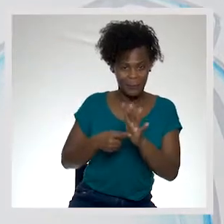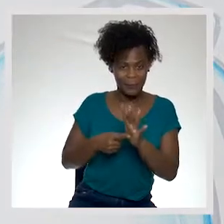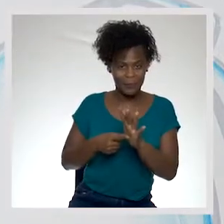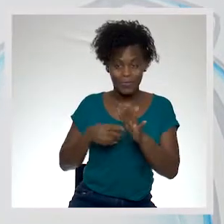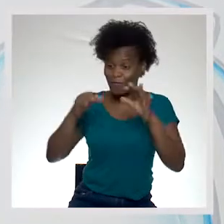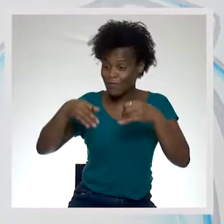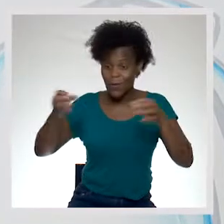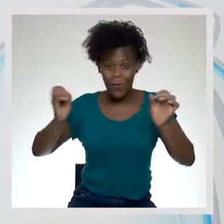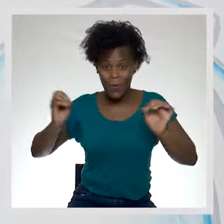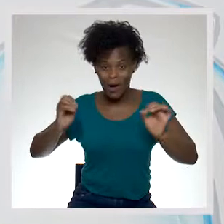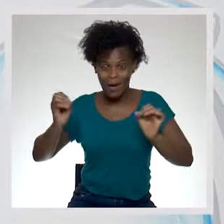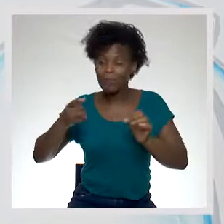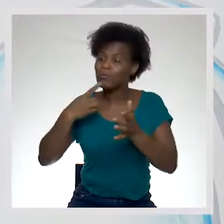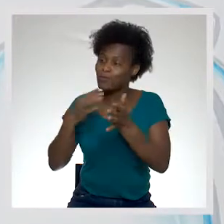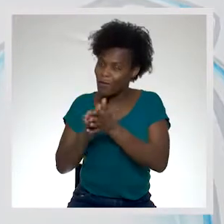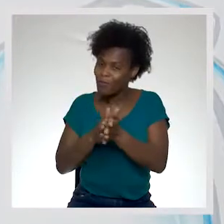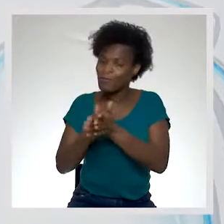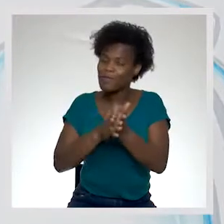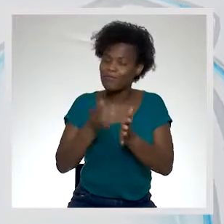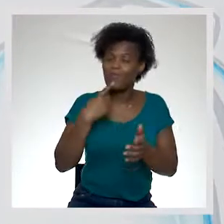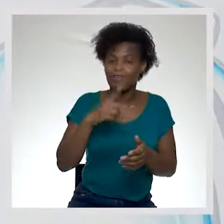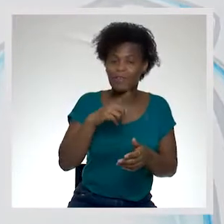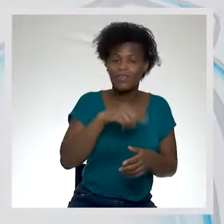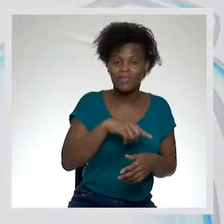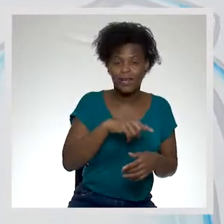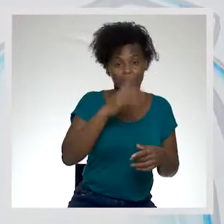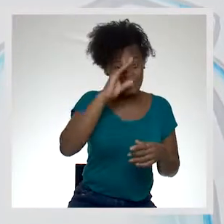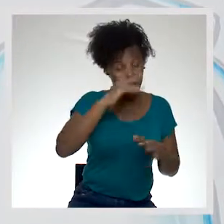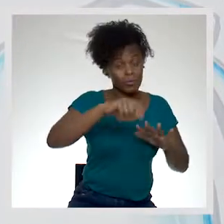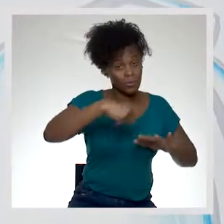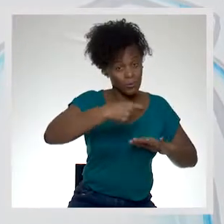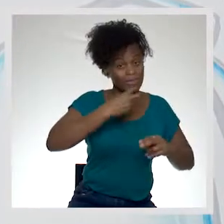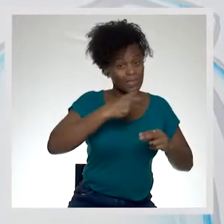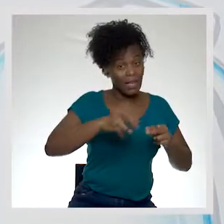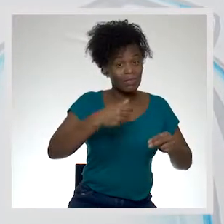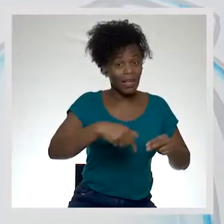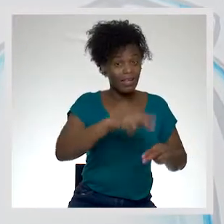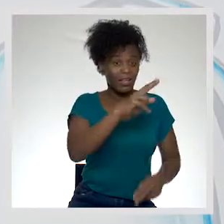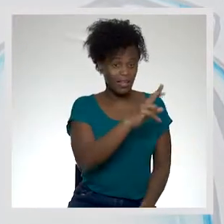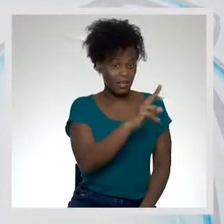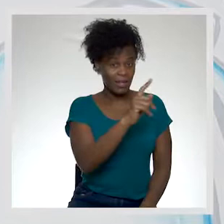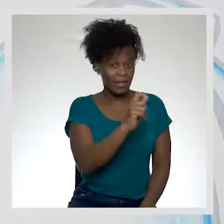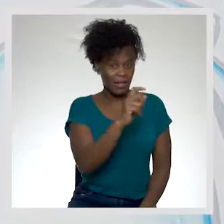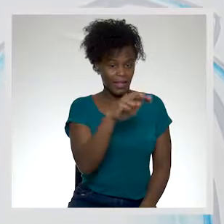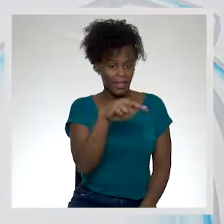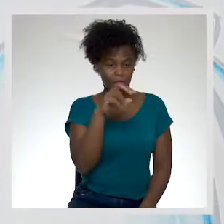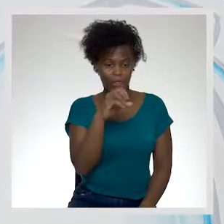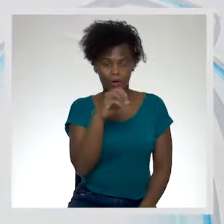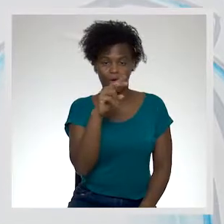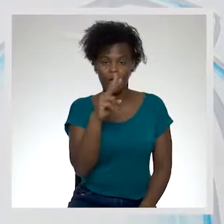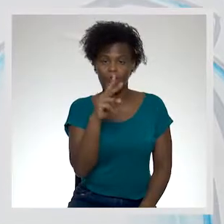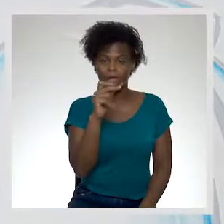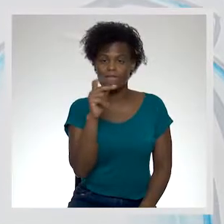nos recursos energéticos temos renováveis e não renováveis. Quanto aos recursos